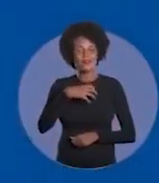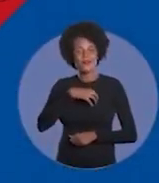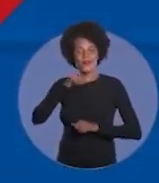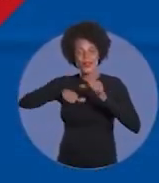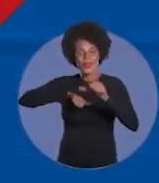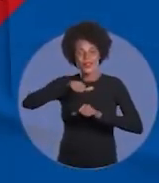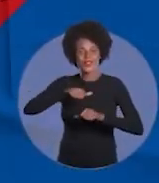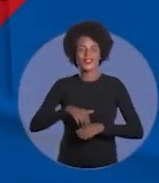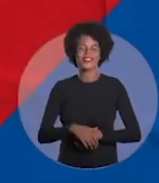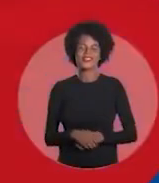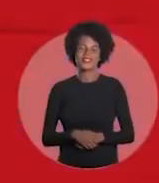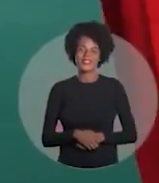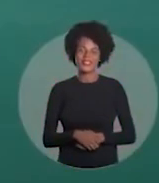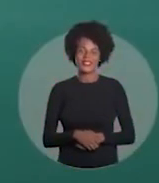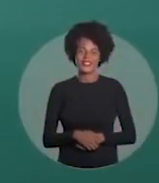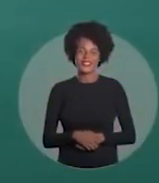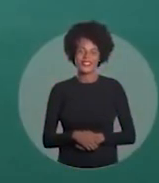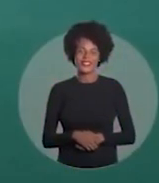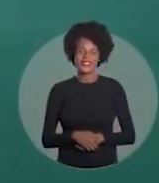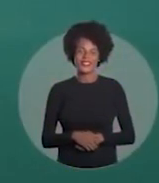mudou,